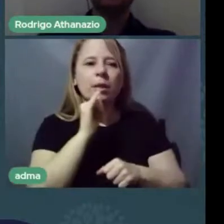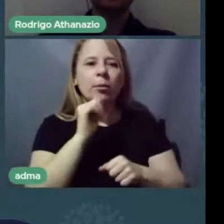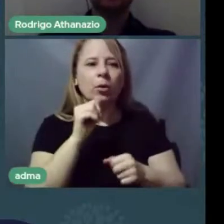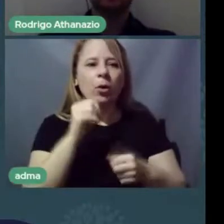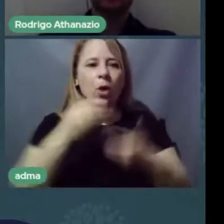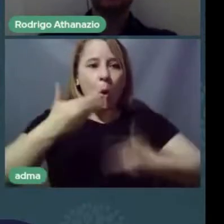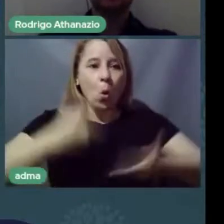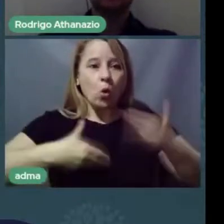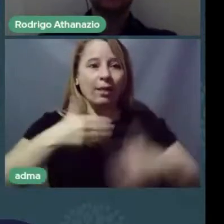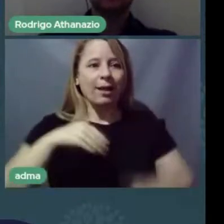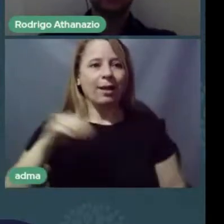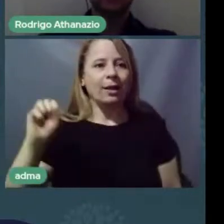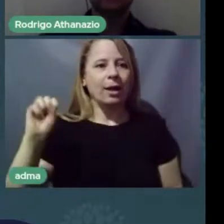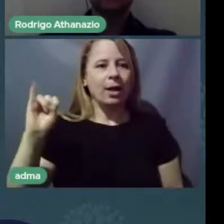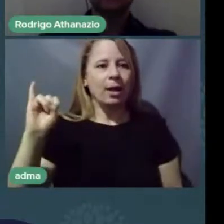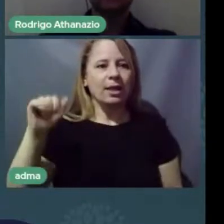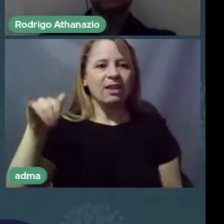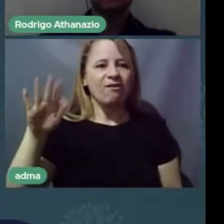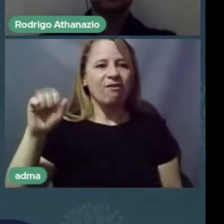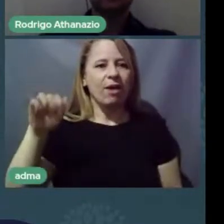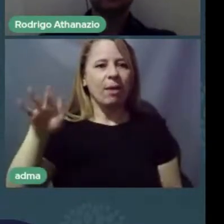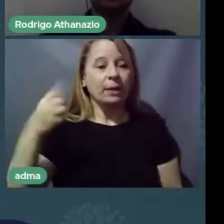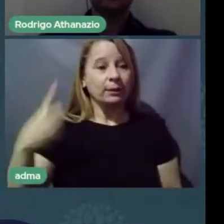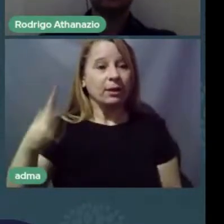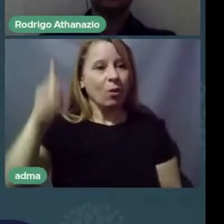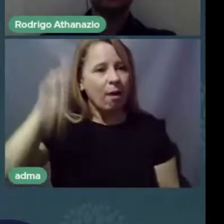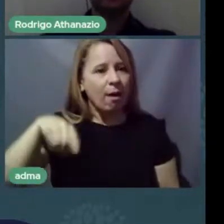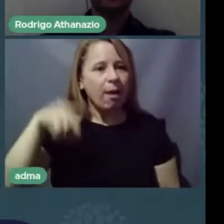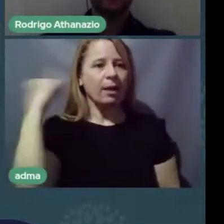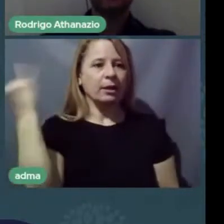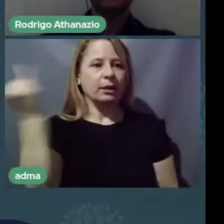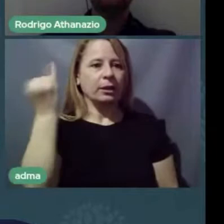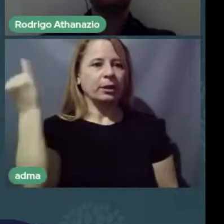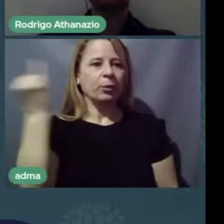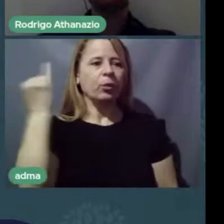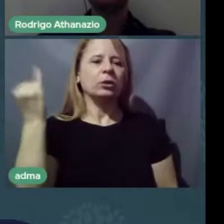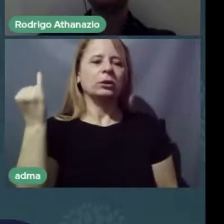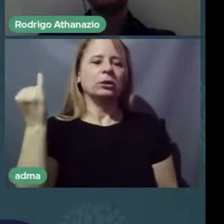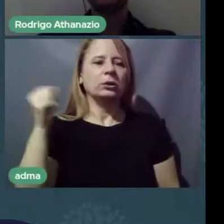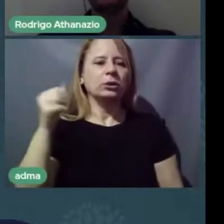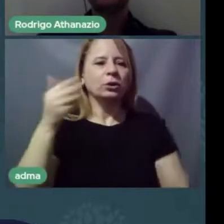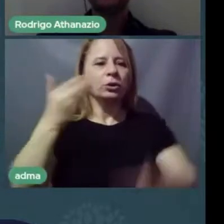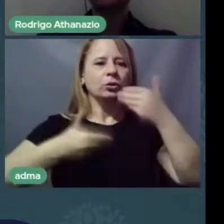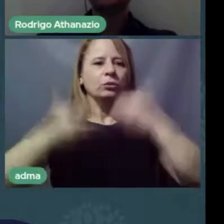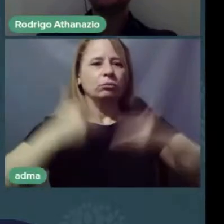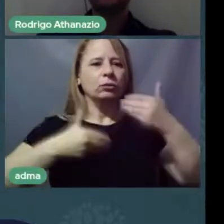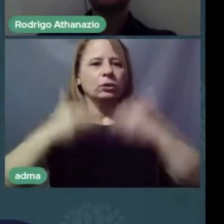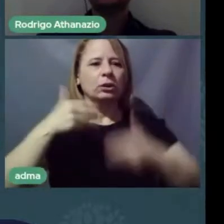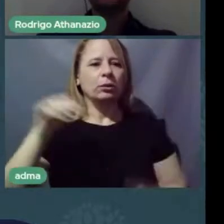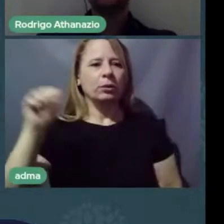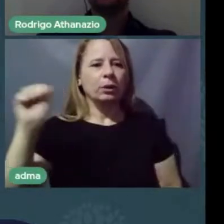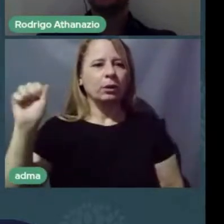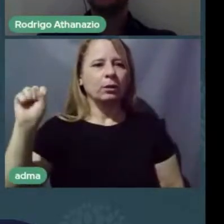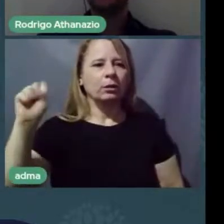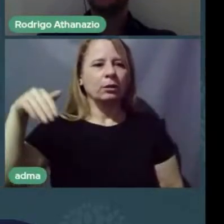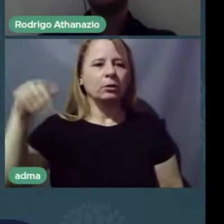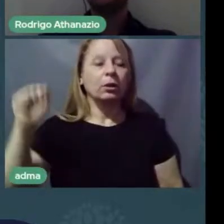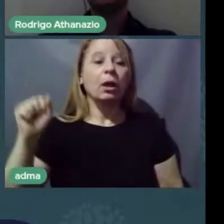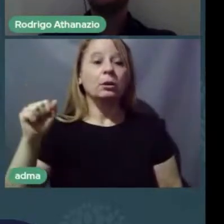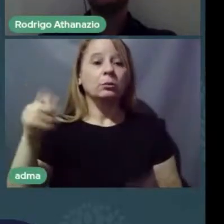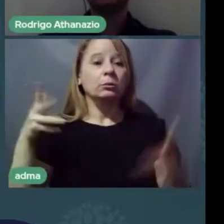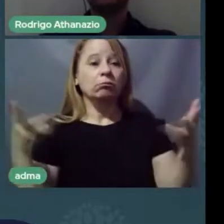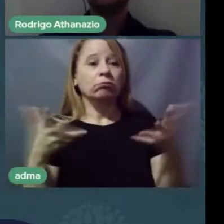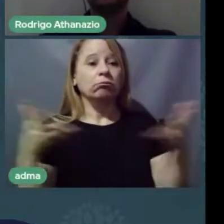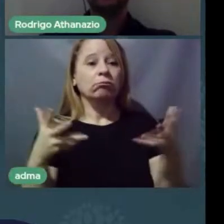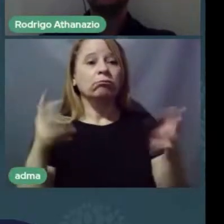mais importante para o manejo da asma, no contexto aí do tratamento da asma. E agora vem a questão, o que eu falei.